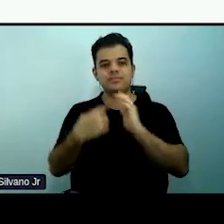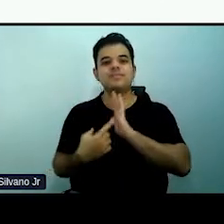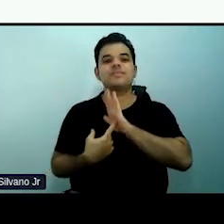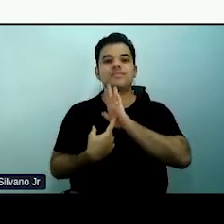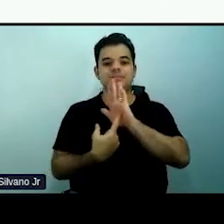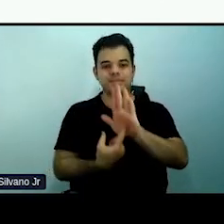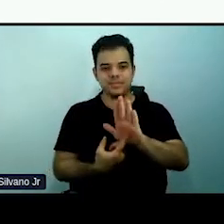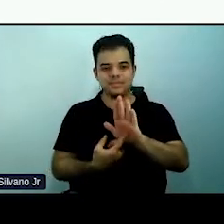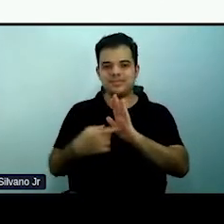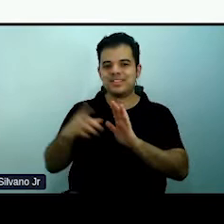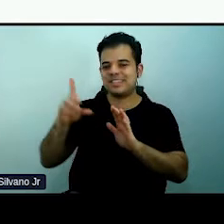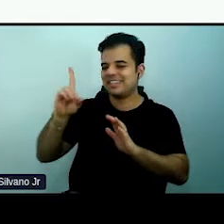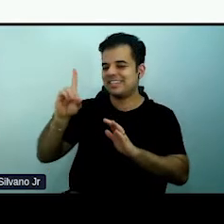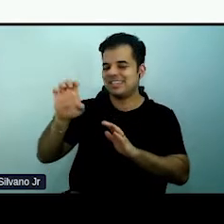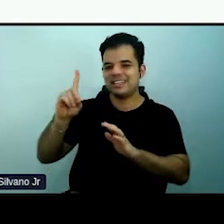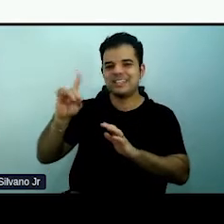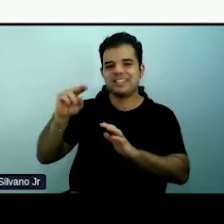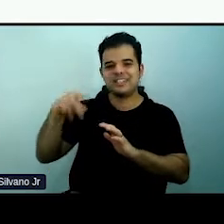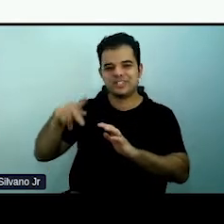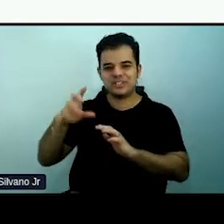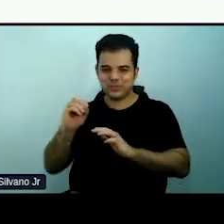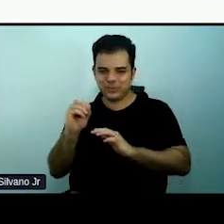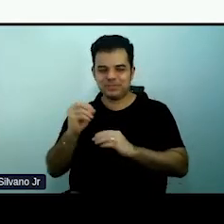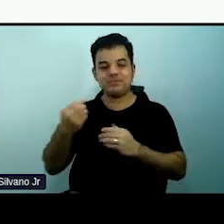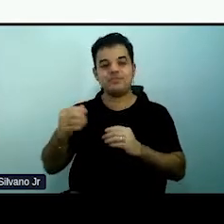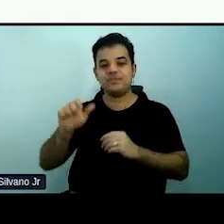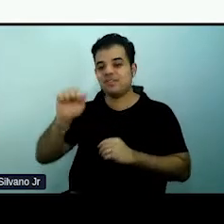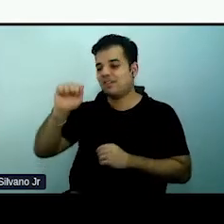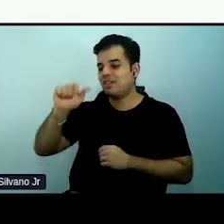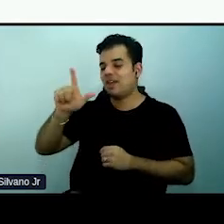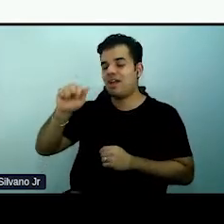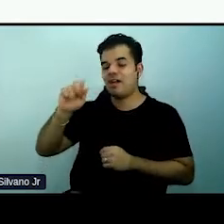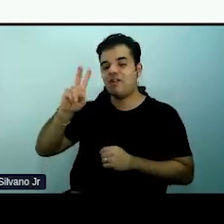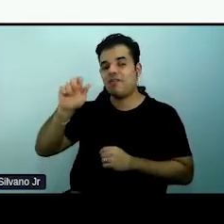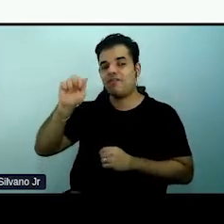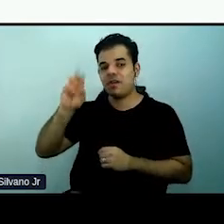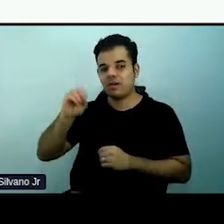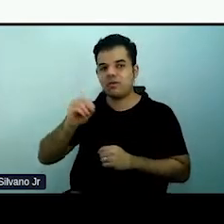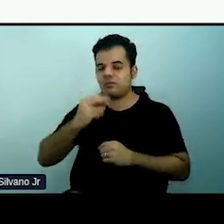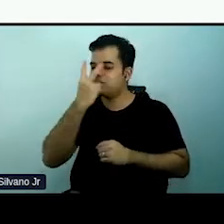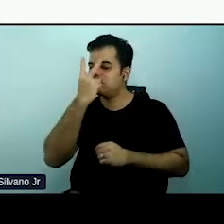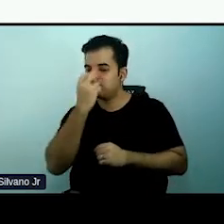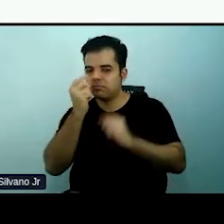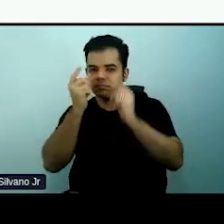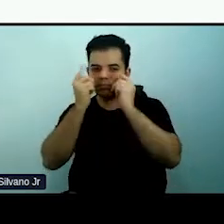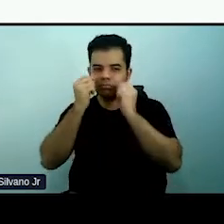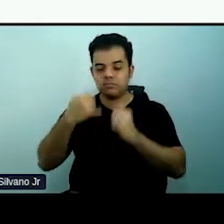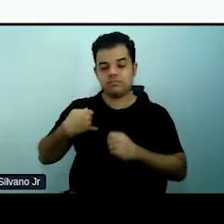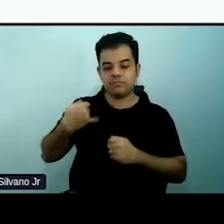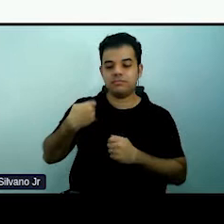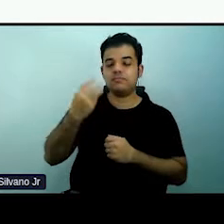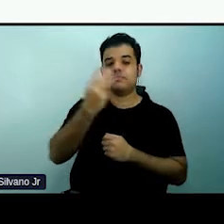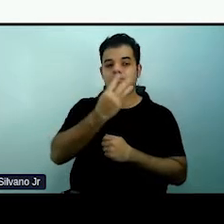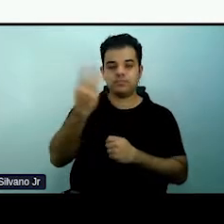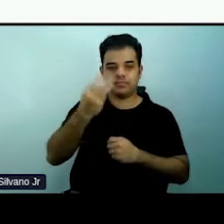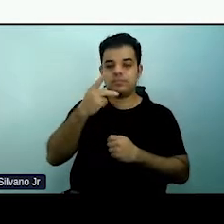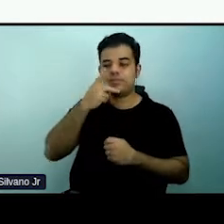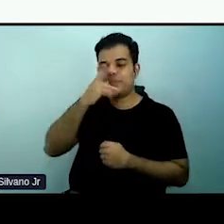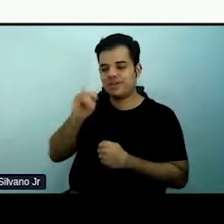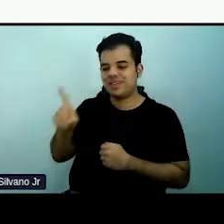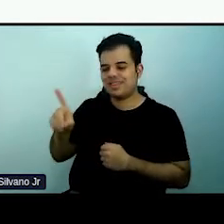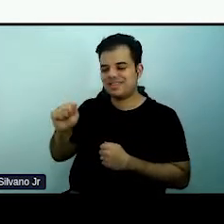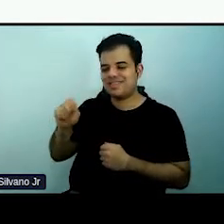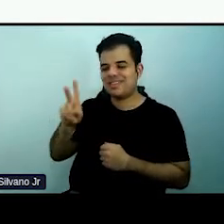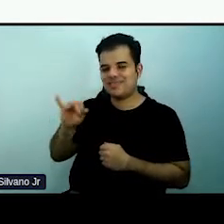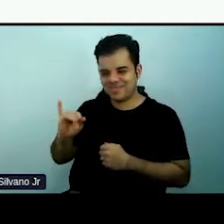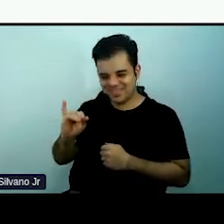então, Dedinho. Então, Vamos. vamos lá. Eu sou o Álvaro Zermiani, sou deficiente visual, tenho 33 anos, sou pai do Davi Lucas